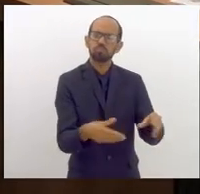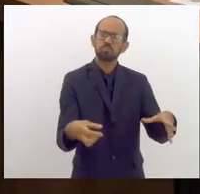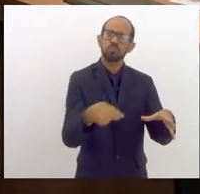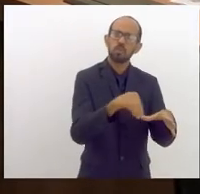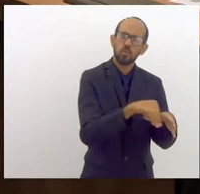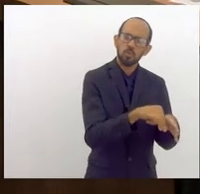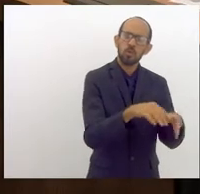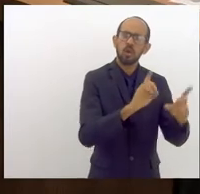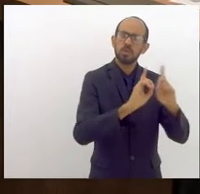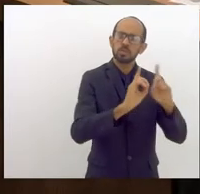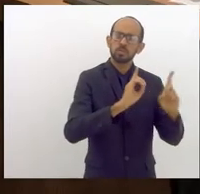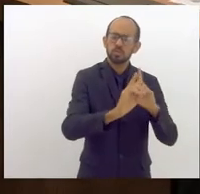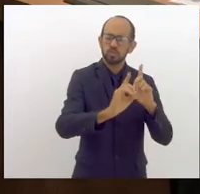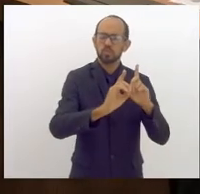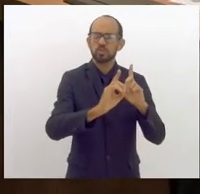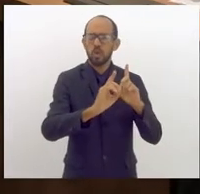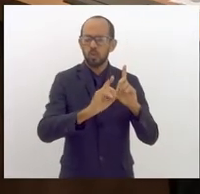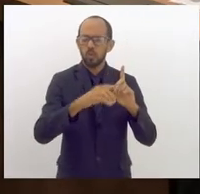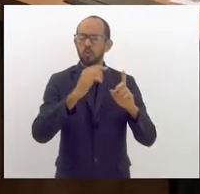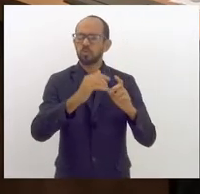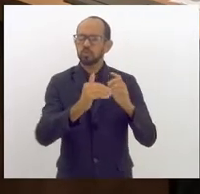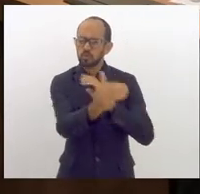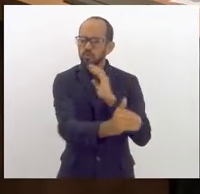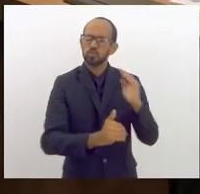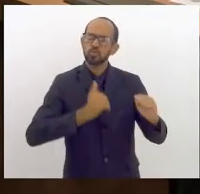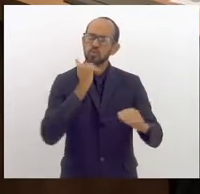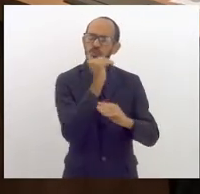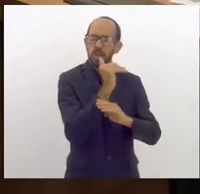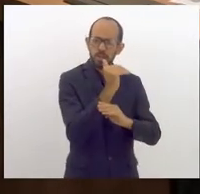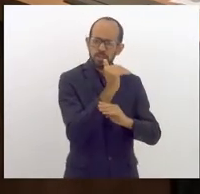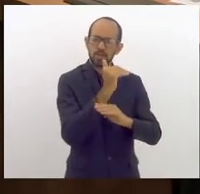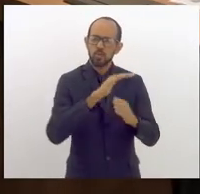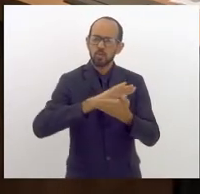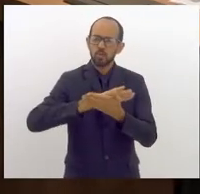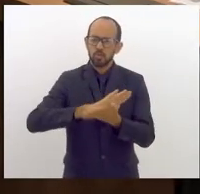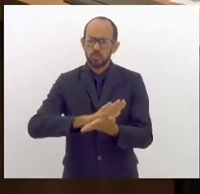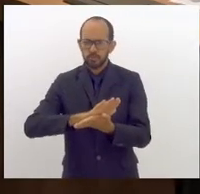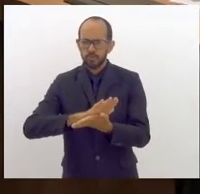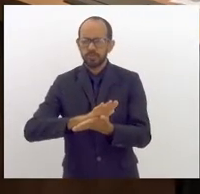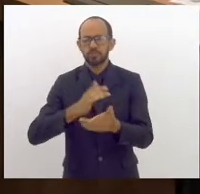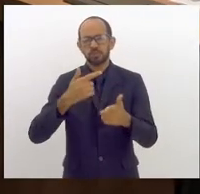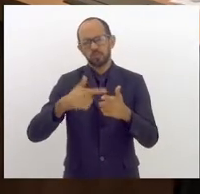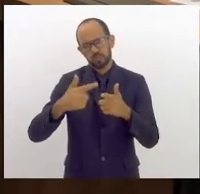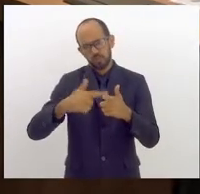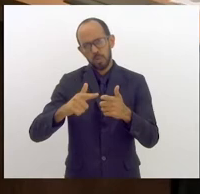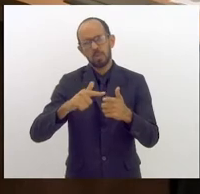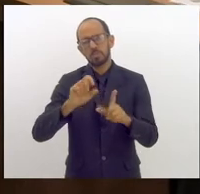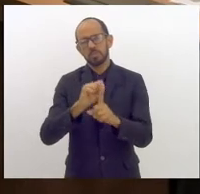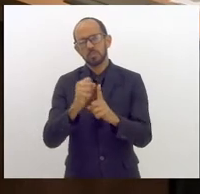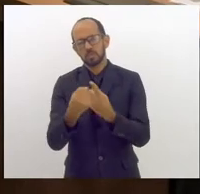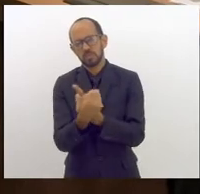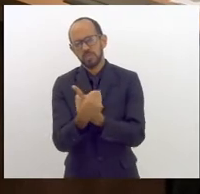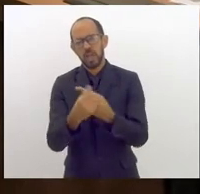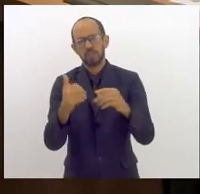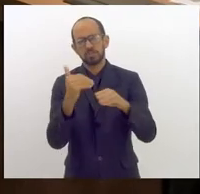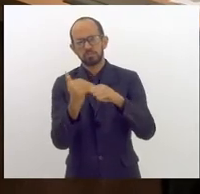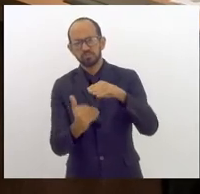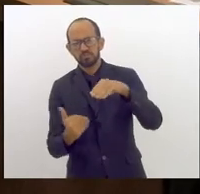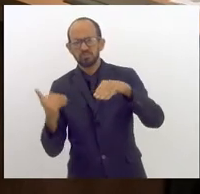o debate de superação do racismo de superação das desigualdades sociais reivindicando